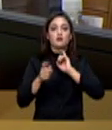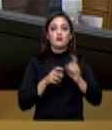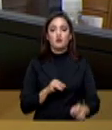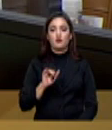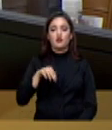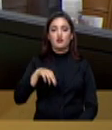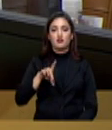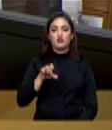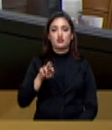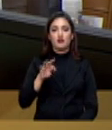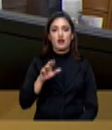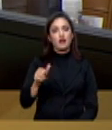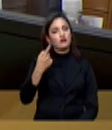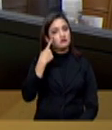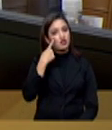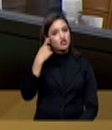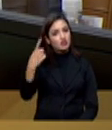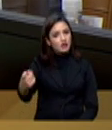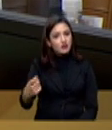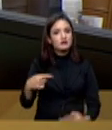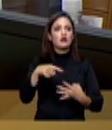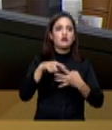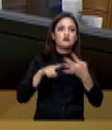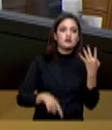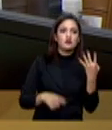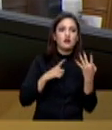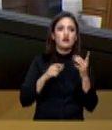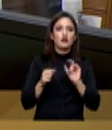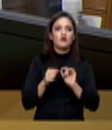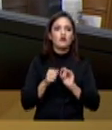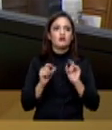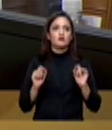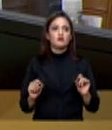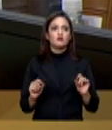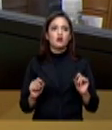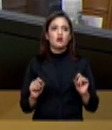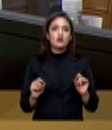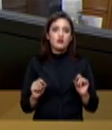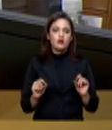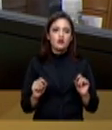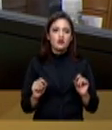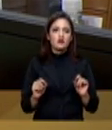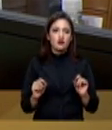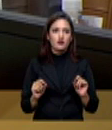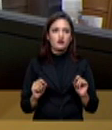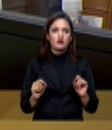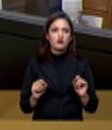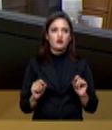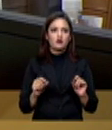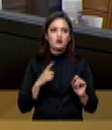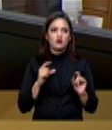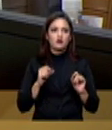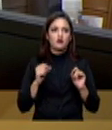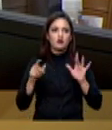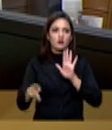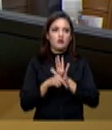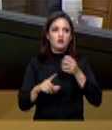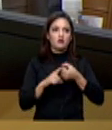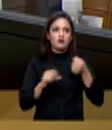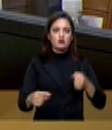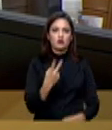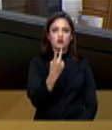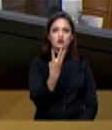de interesse 200 que promoveram sua gestão associada que é expressão do artigo